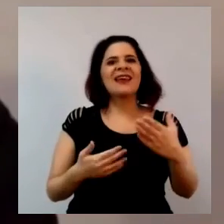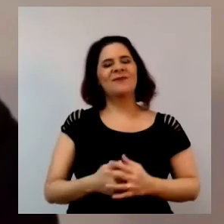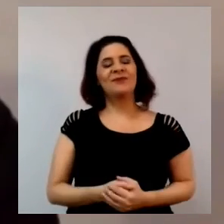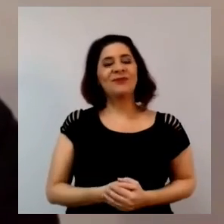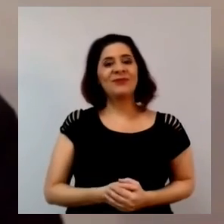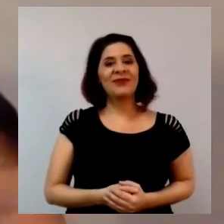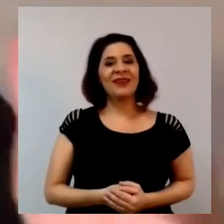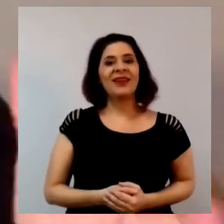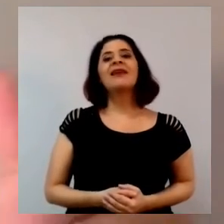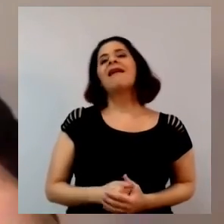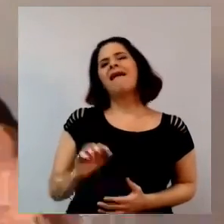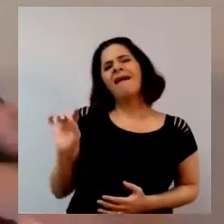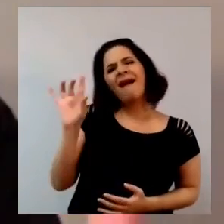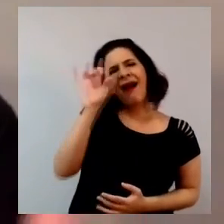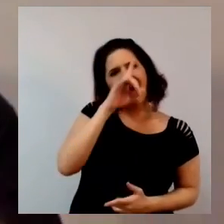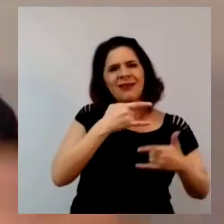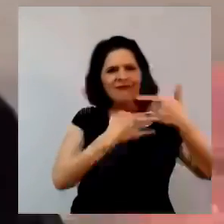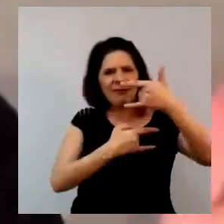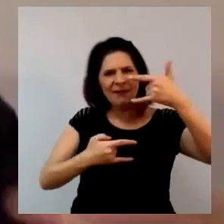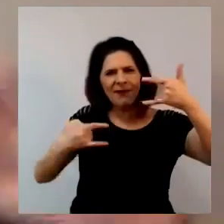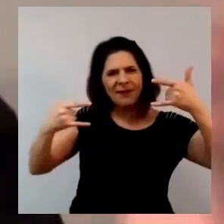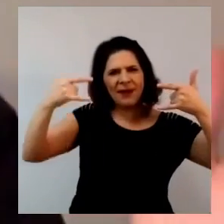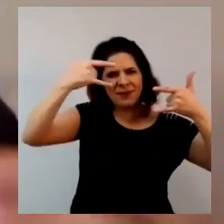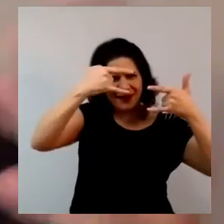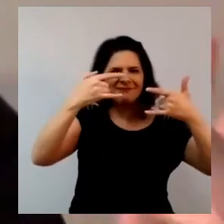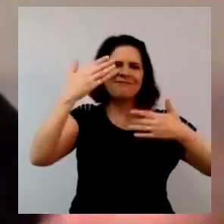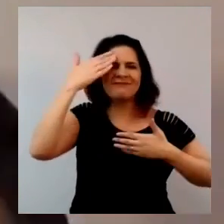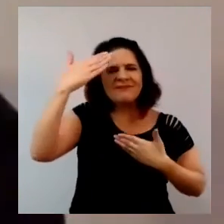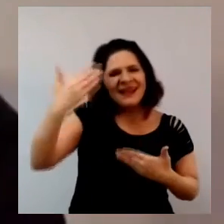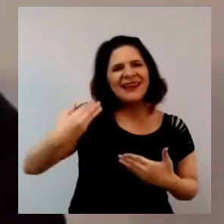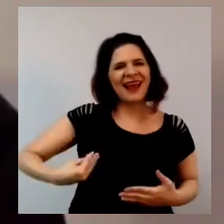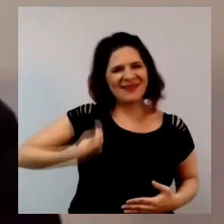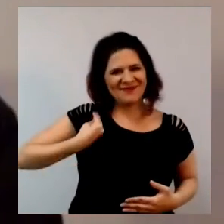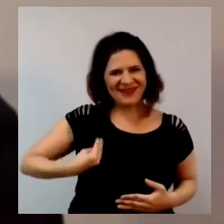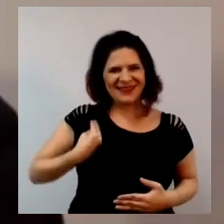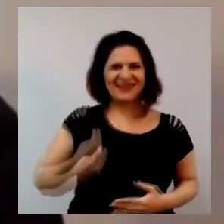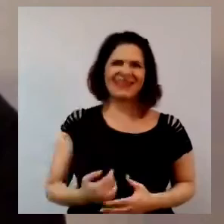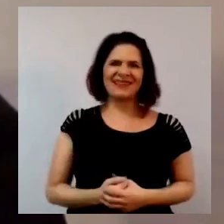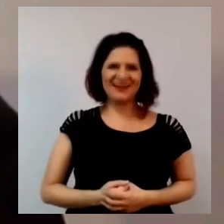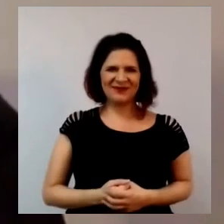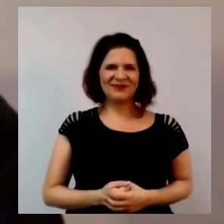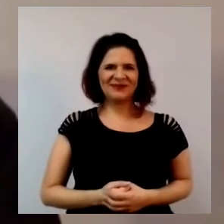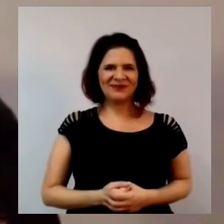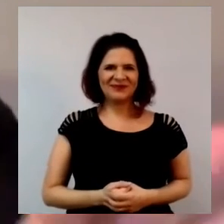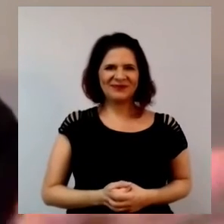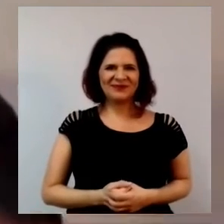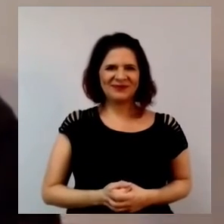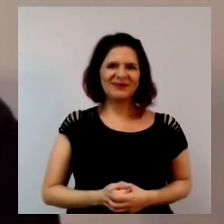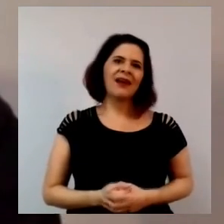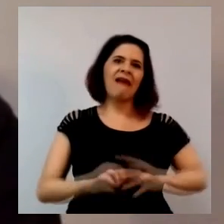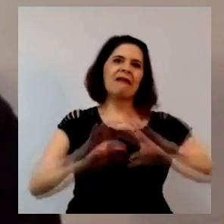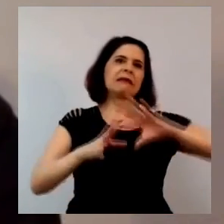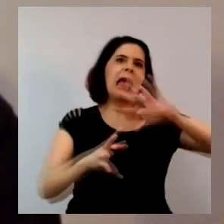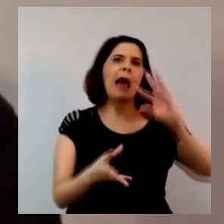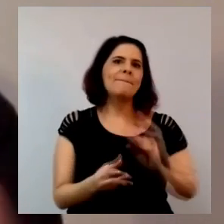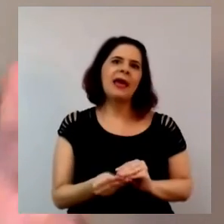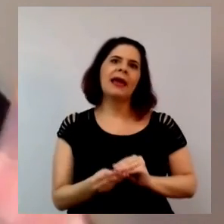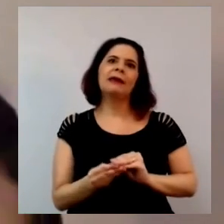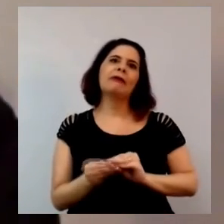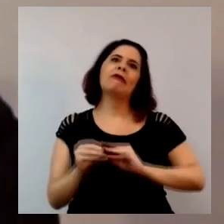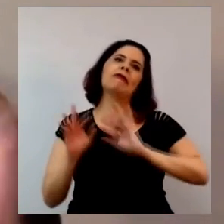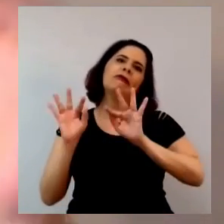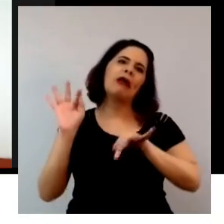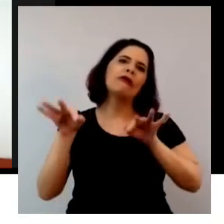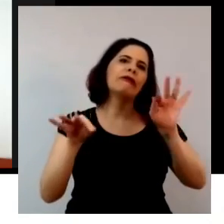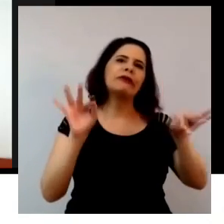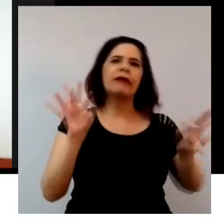de todos. Tá? A gente vai pular aquela parte do encerramento e todo mundo dando considerações finais, tá? Porque não é eleições, né?